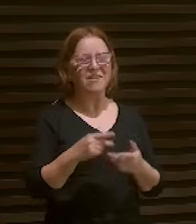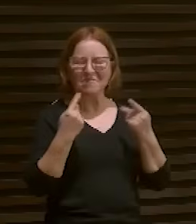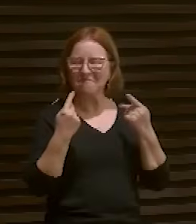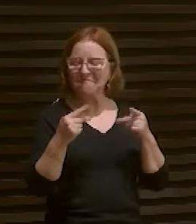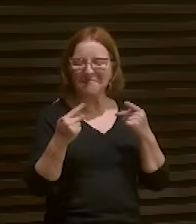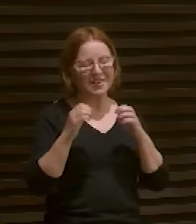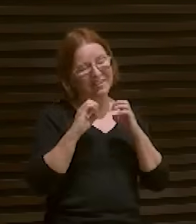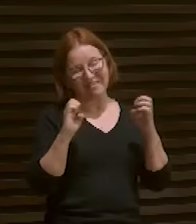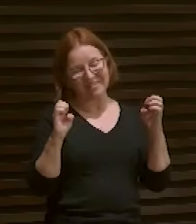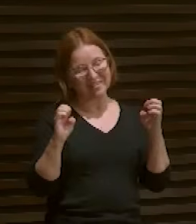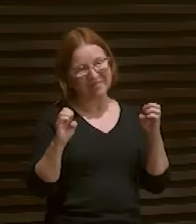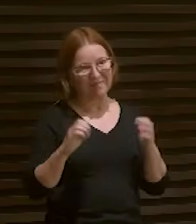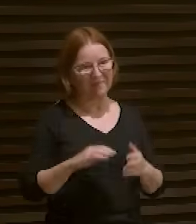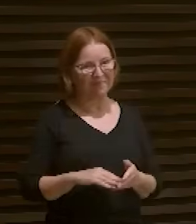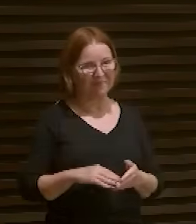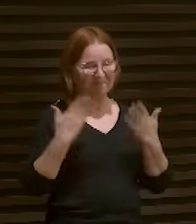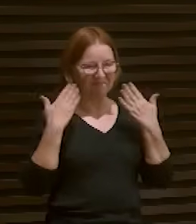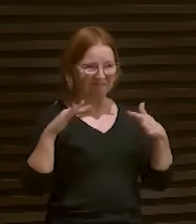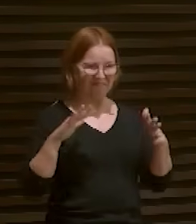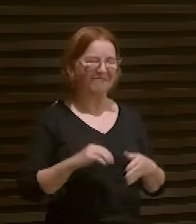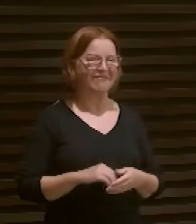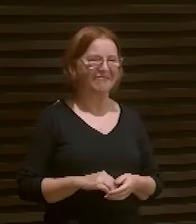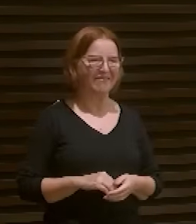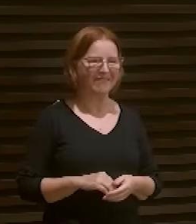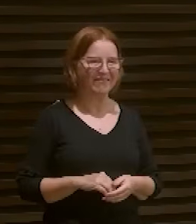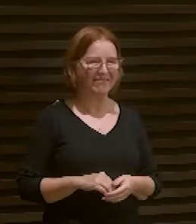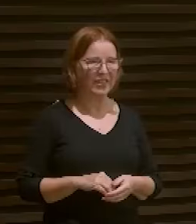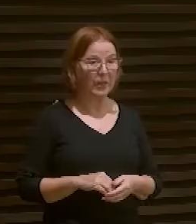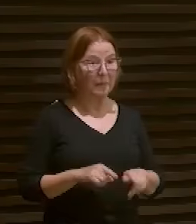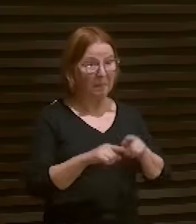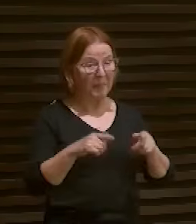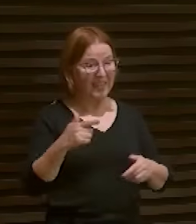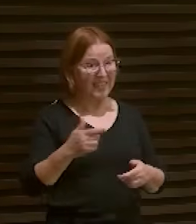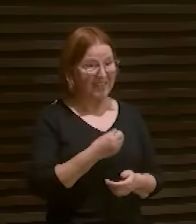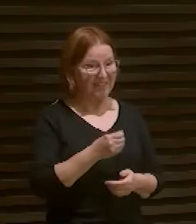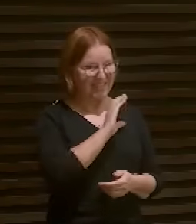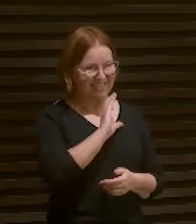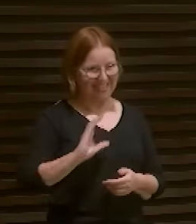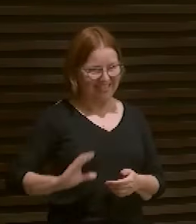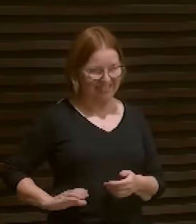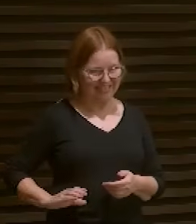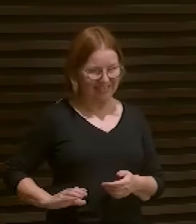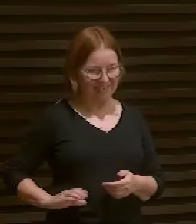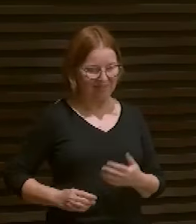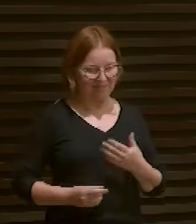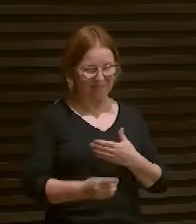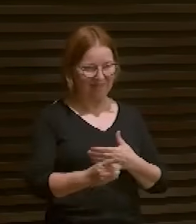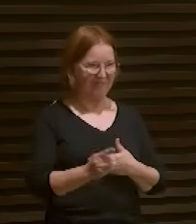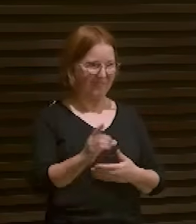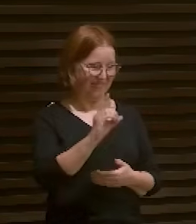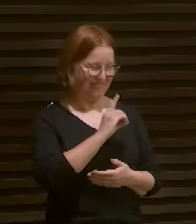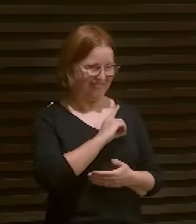pregar o evangelho. Aí você vai falar. Então, sem a vida de Cristo habitando em nós,